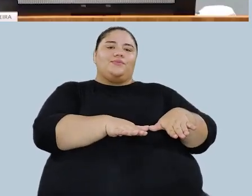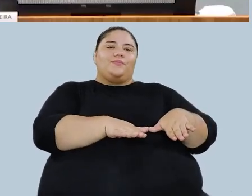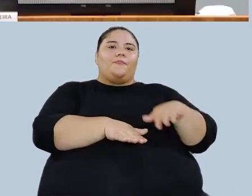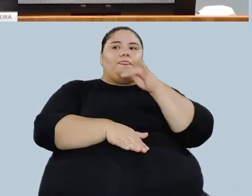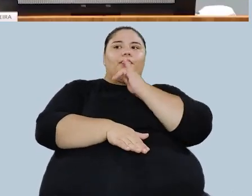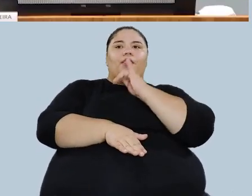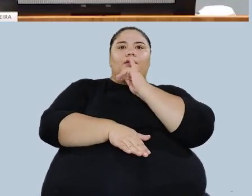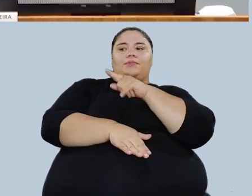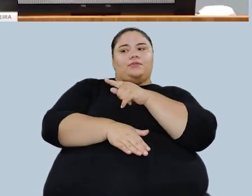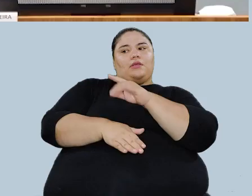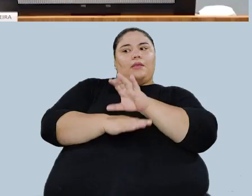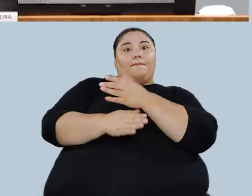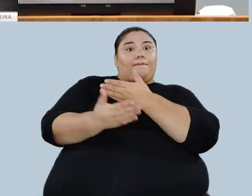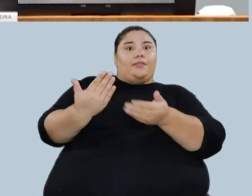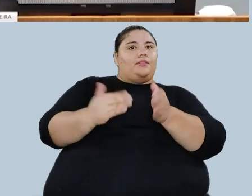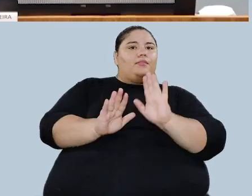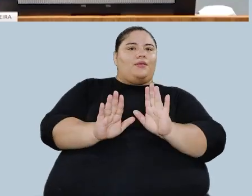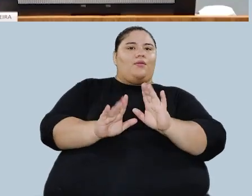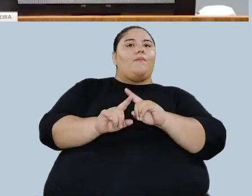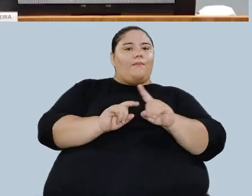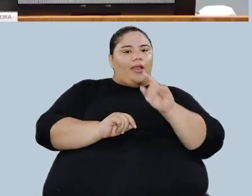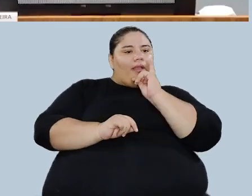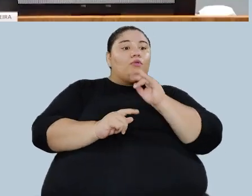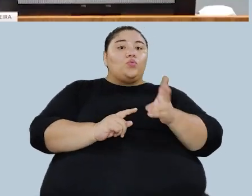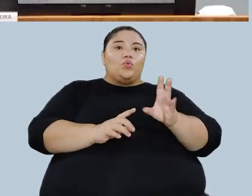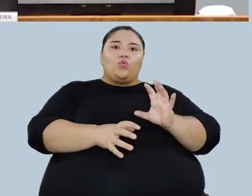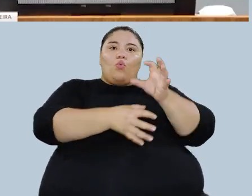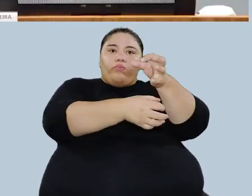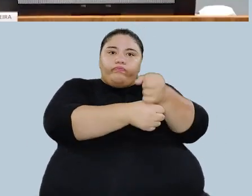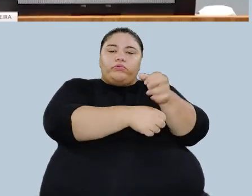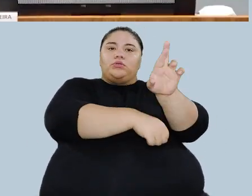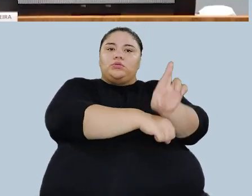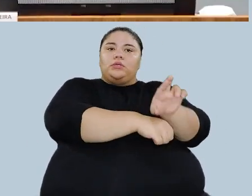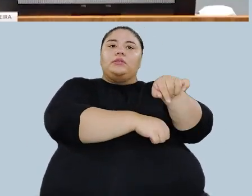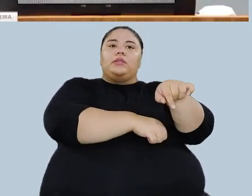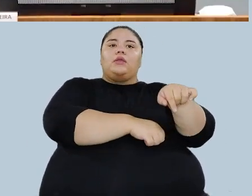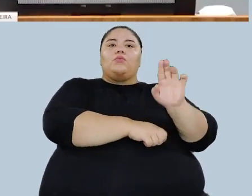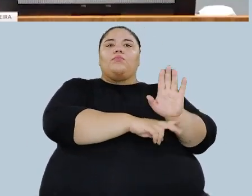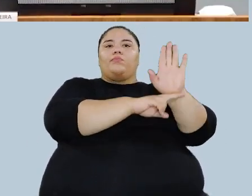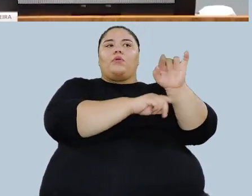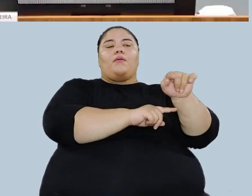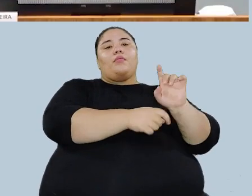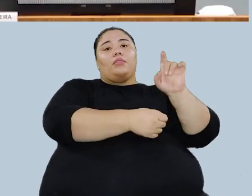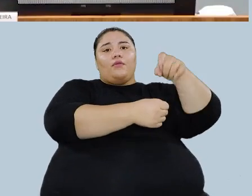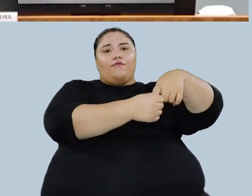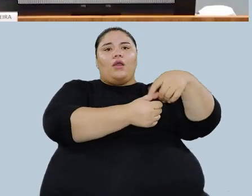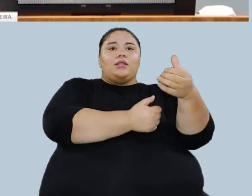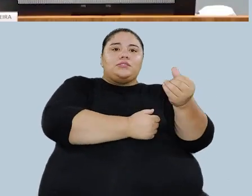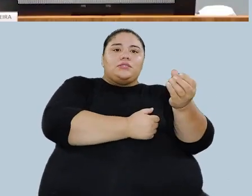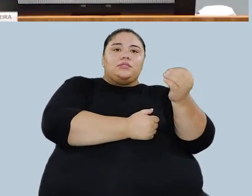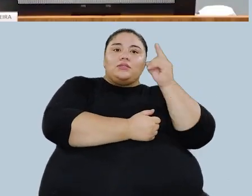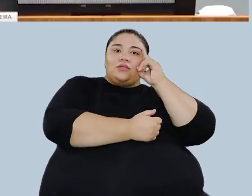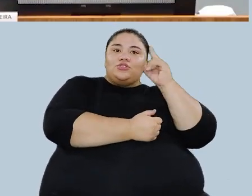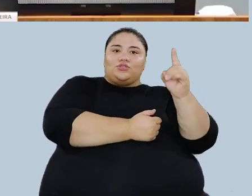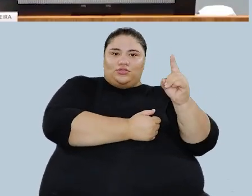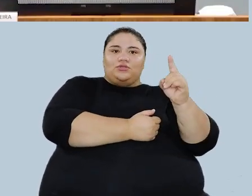lógico que esses créditos não serão perdidos. Todos os créditos que ficarem acumulados, há uma promessa de devolução em até 60